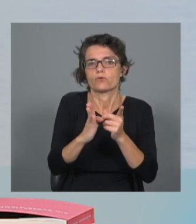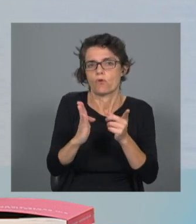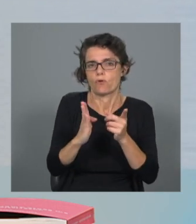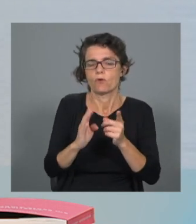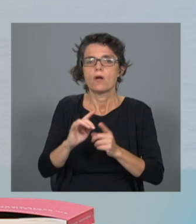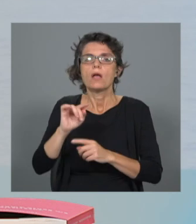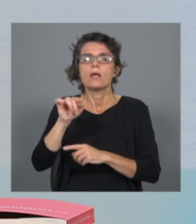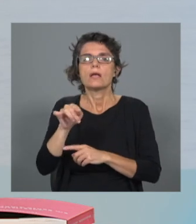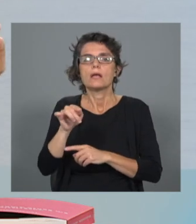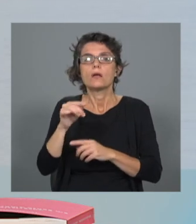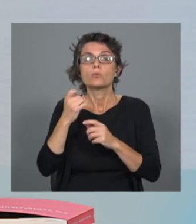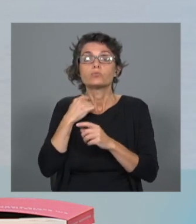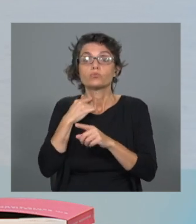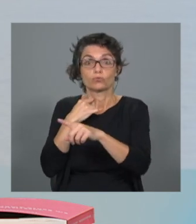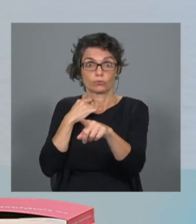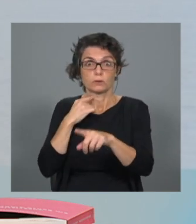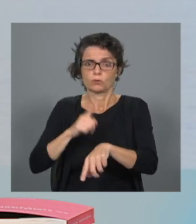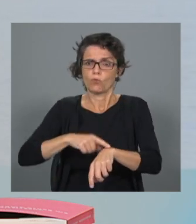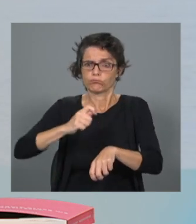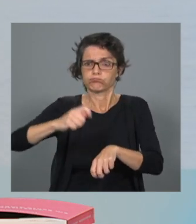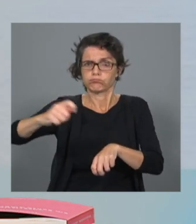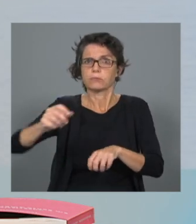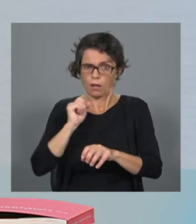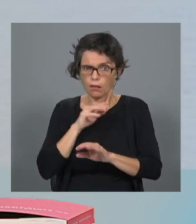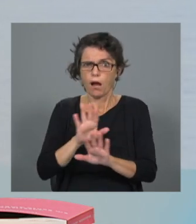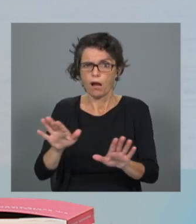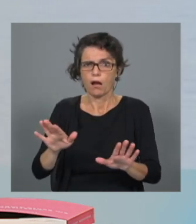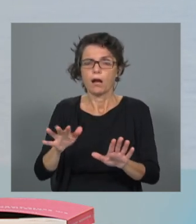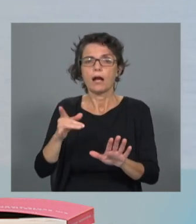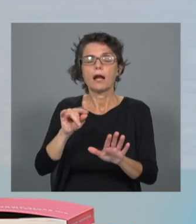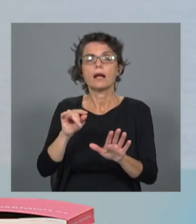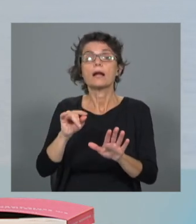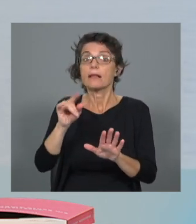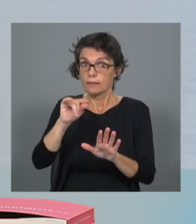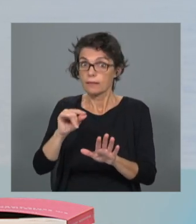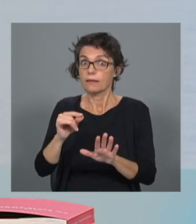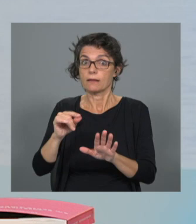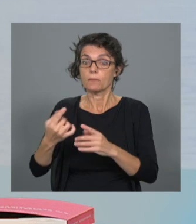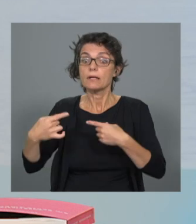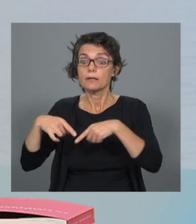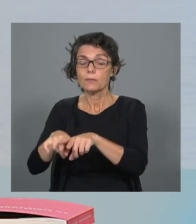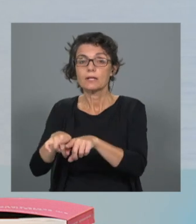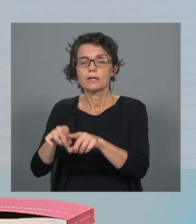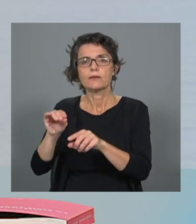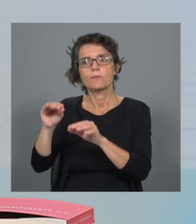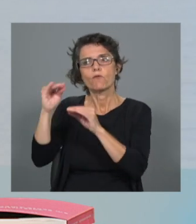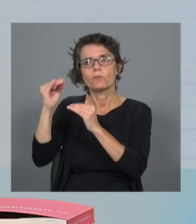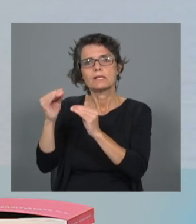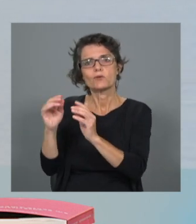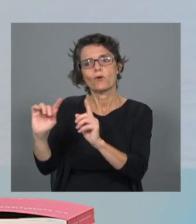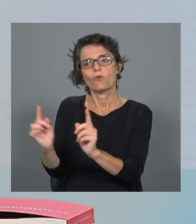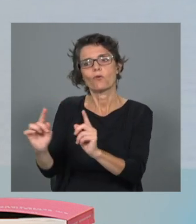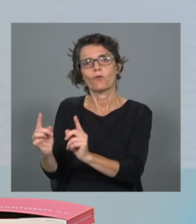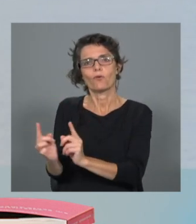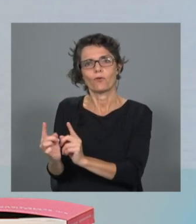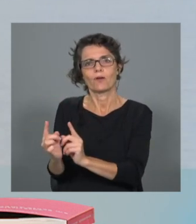cursos também são longos, podem ser longos, e a par destes cursos longos temos as formações mais pequenas, mais curtas,